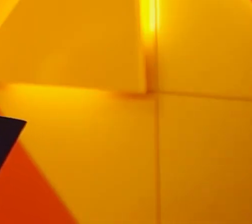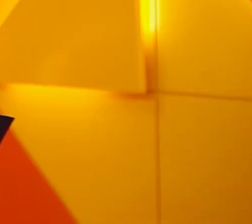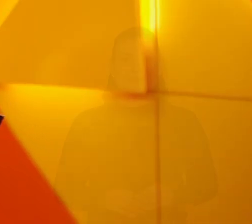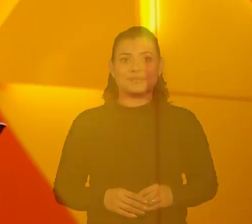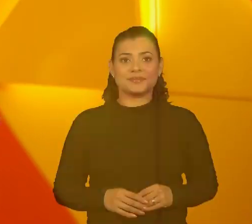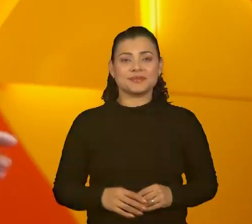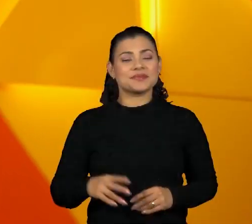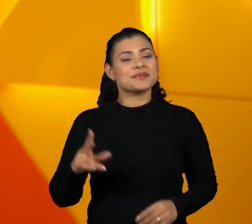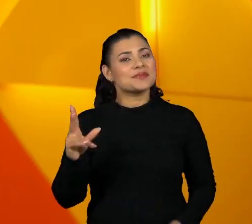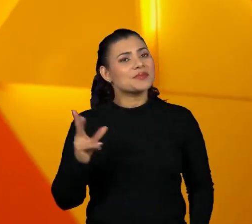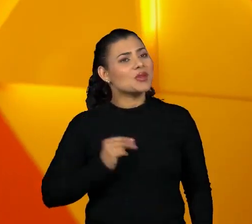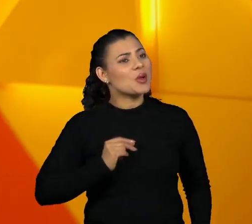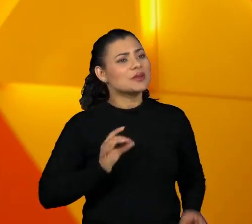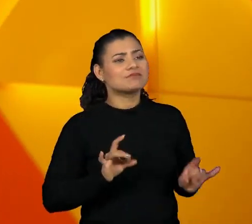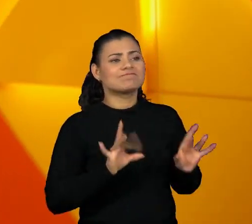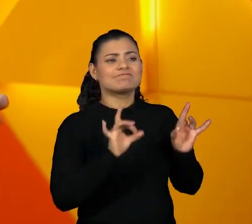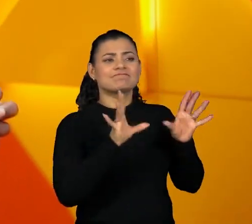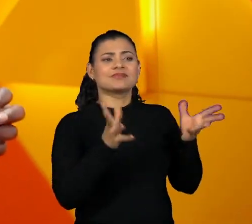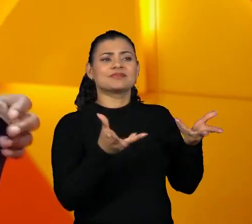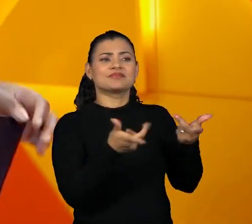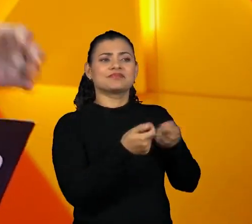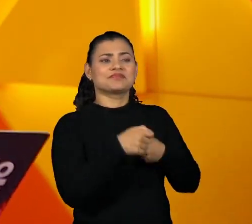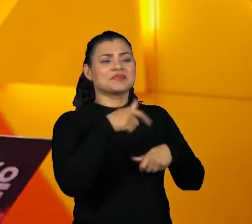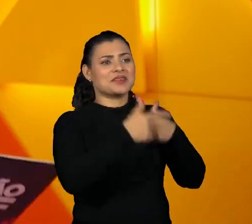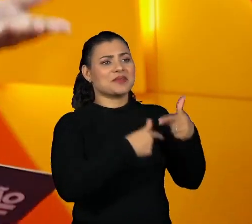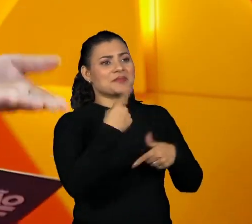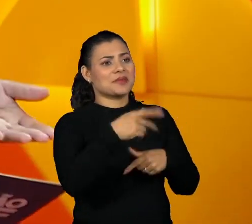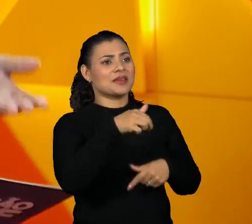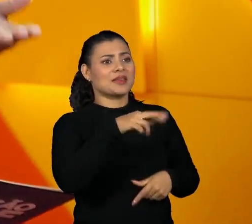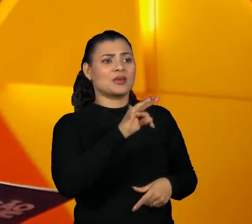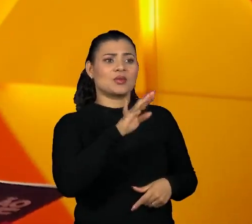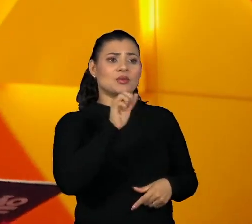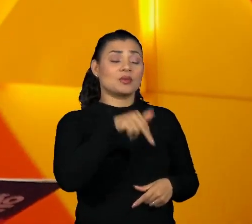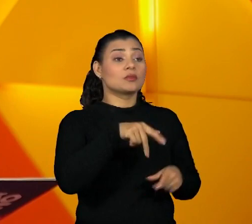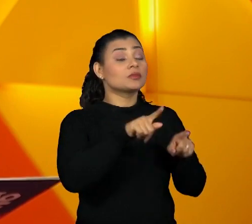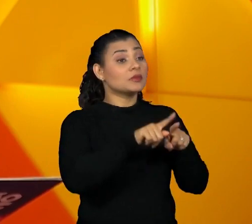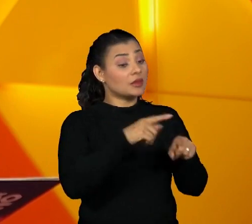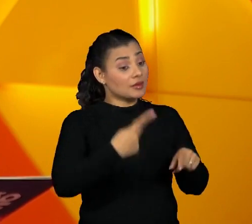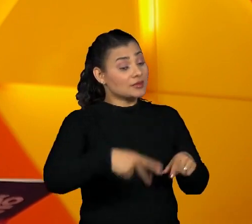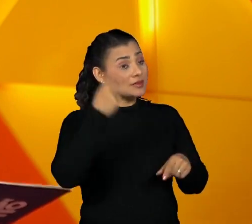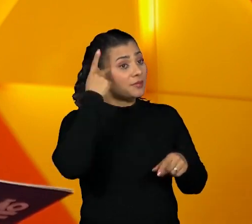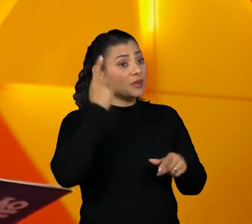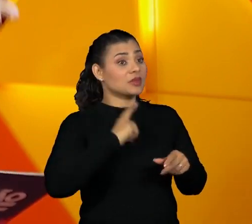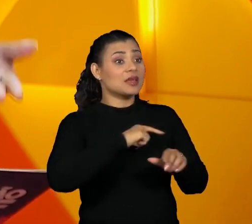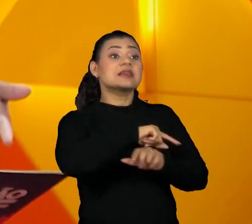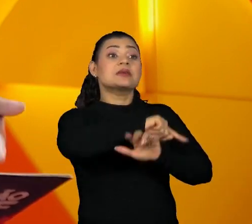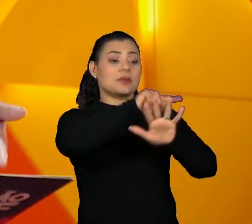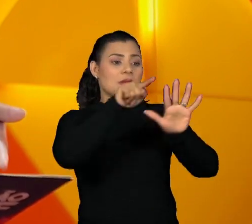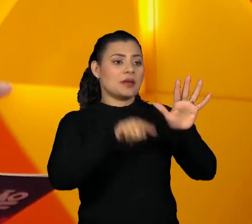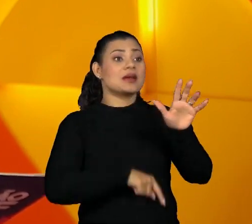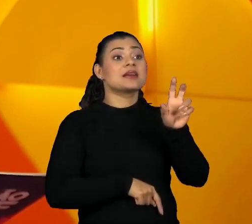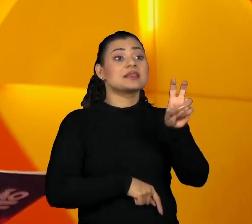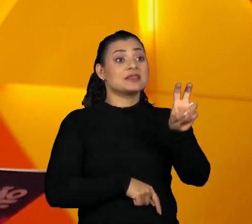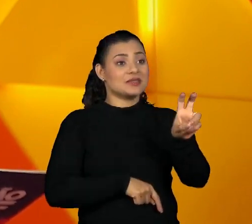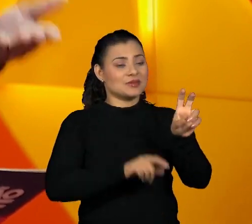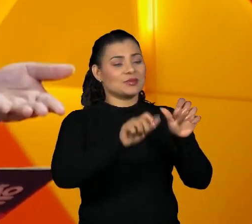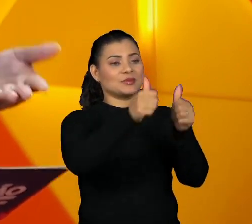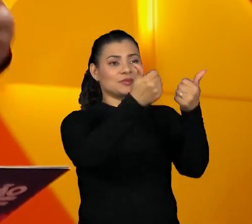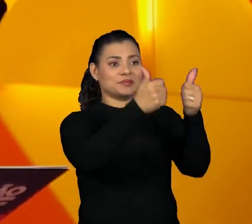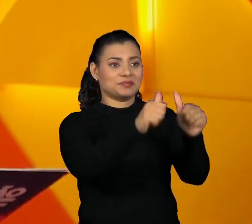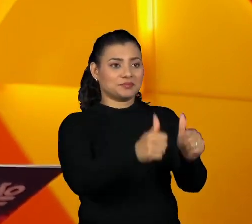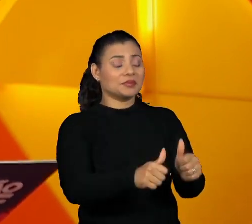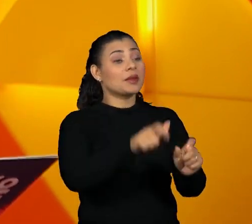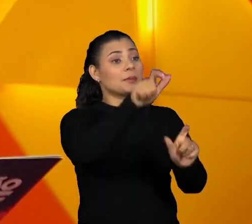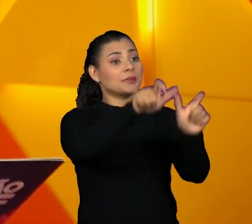Nossa, é muito rico esse trabalho do Newton, né? E São Paulo ganhou essas 5 estátuas de artistas negros, de